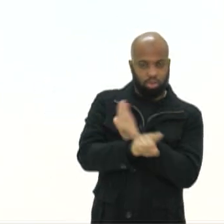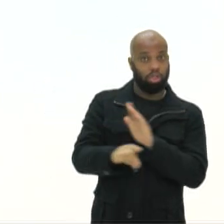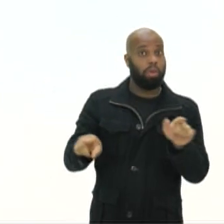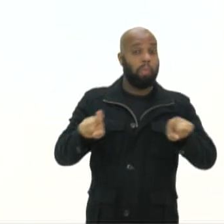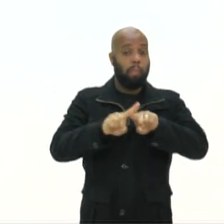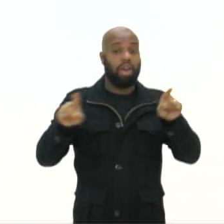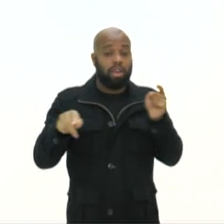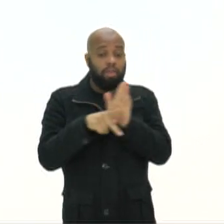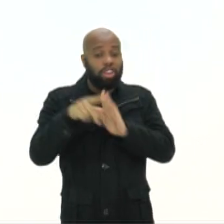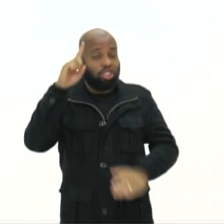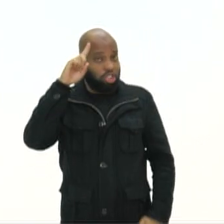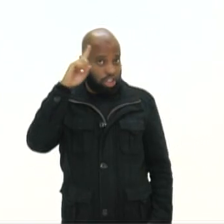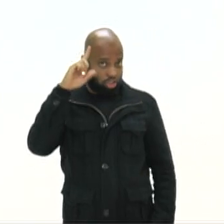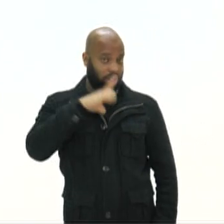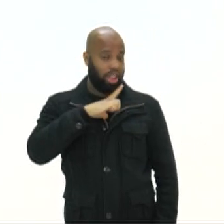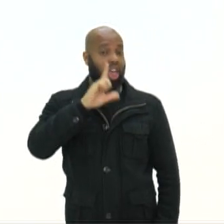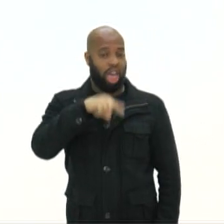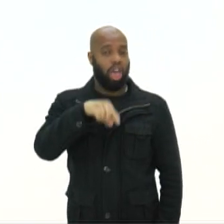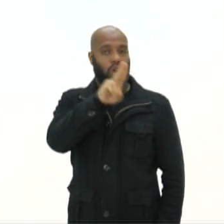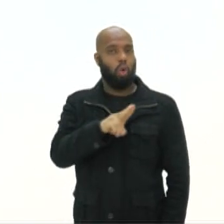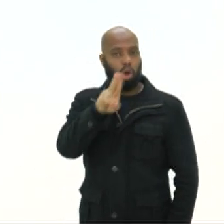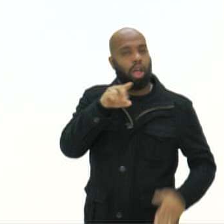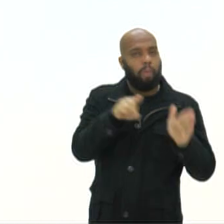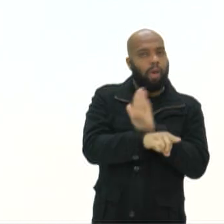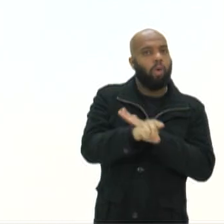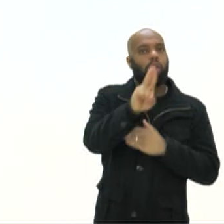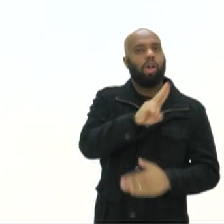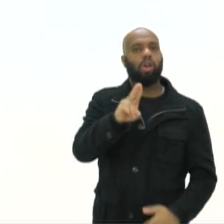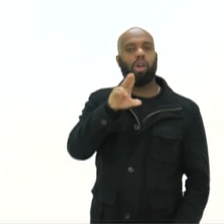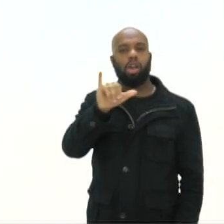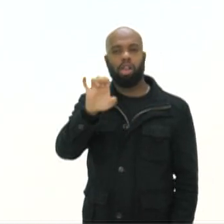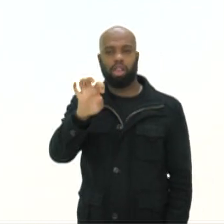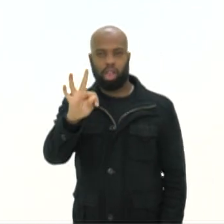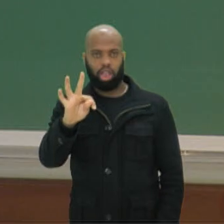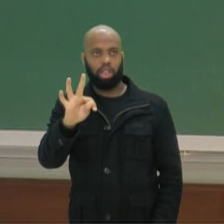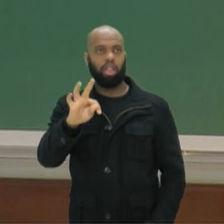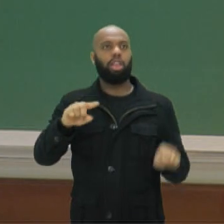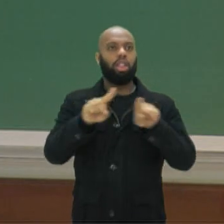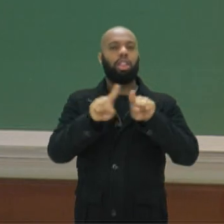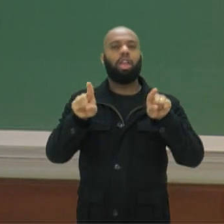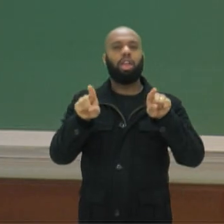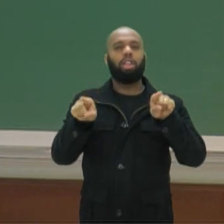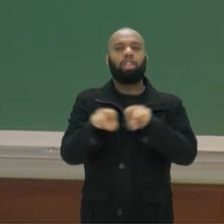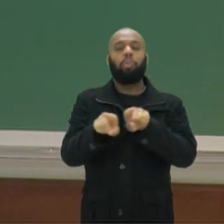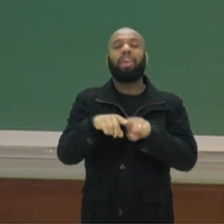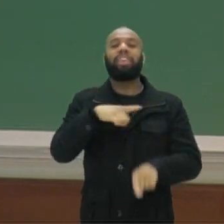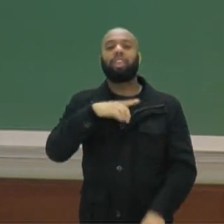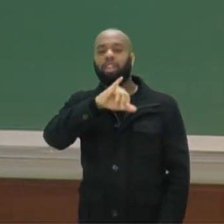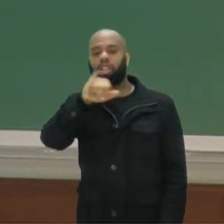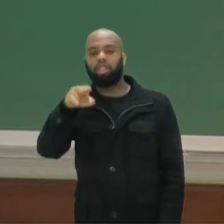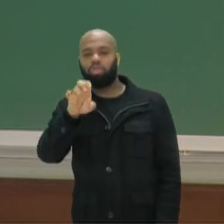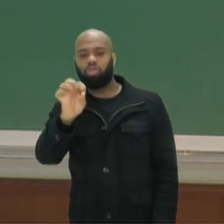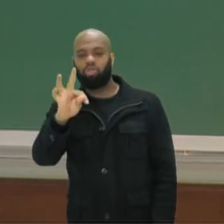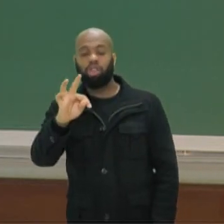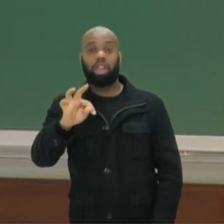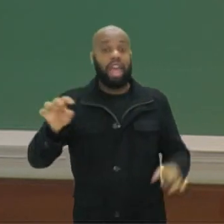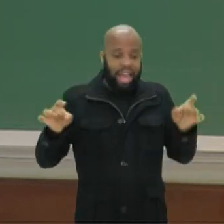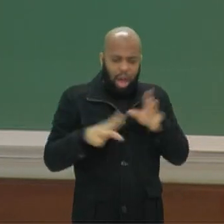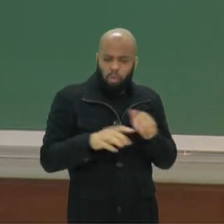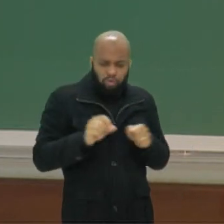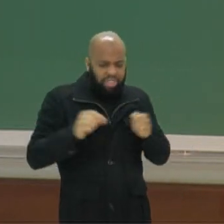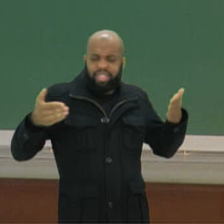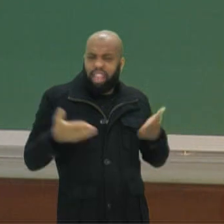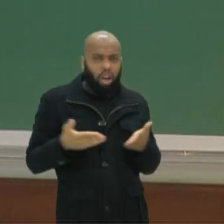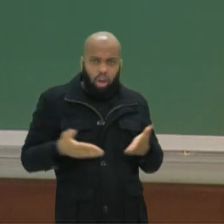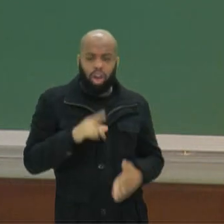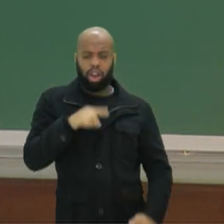rotina, né? Algo que é corriqueiro no nosso dia a dia. O just, que quando você quer falar que você acabou de fazer